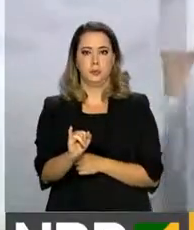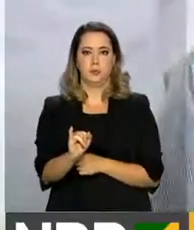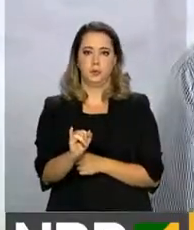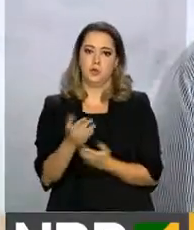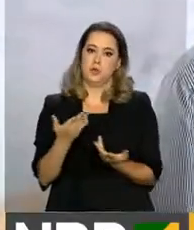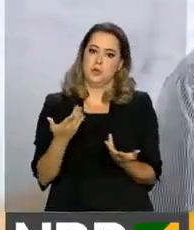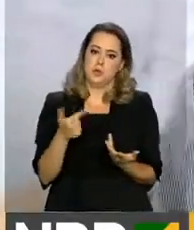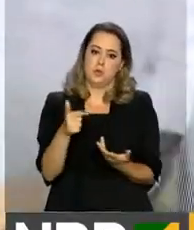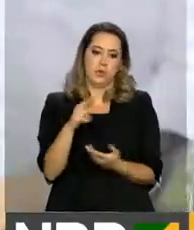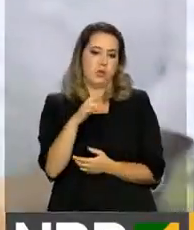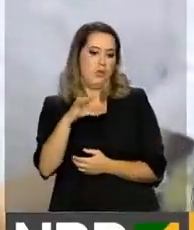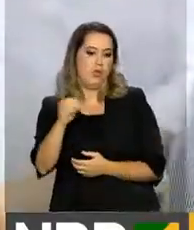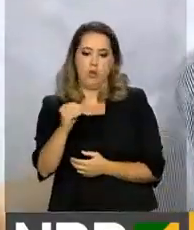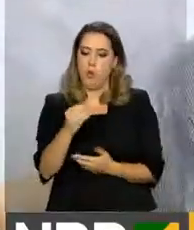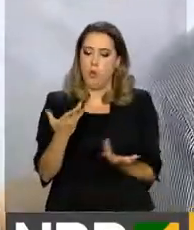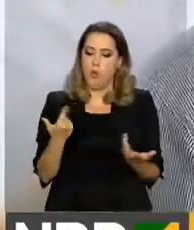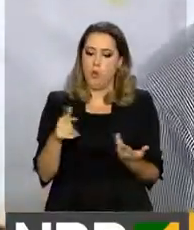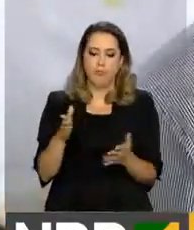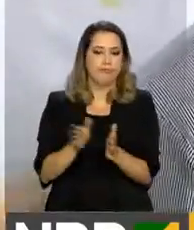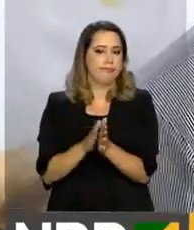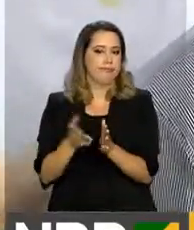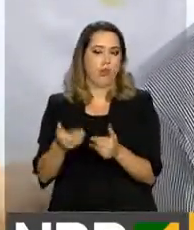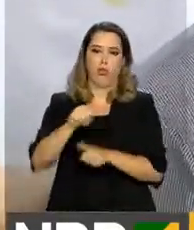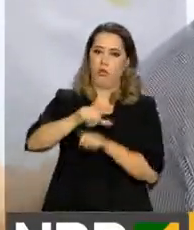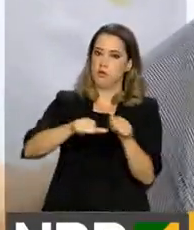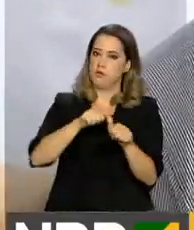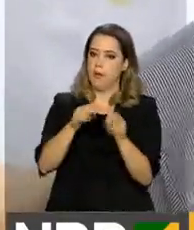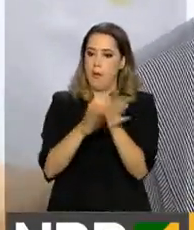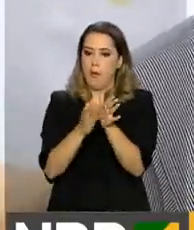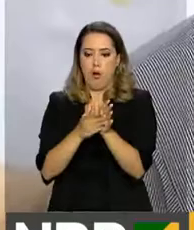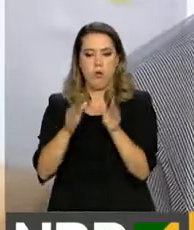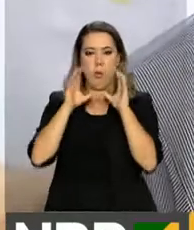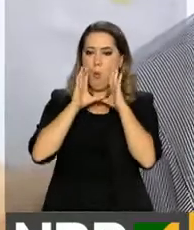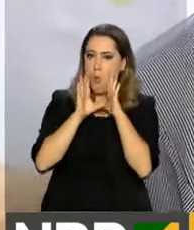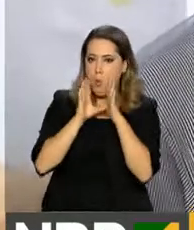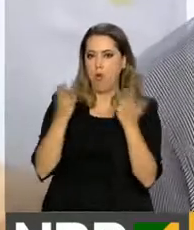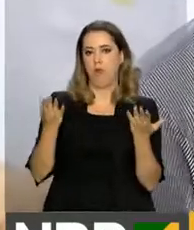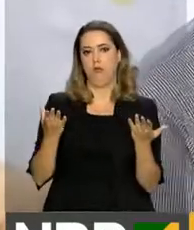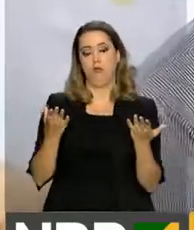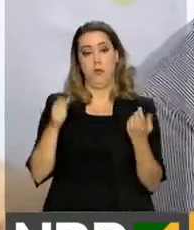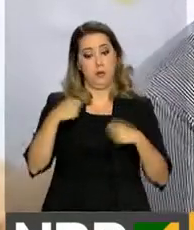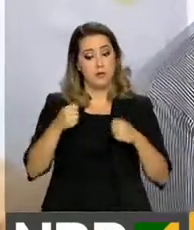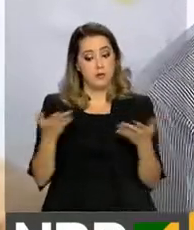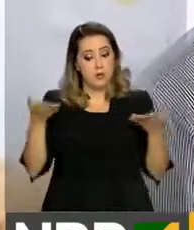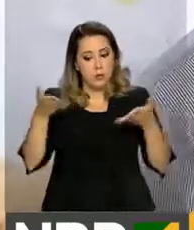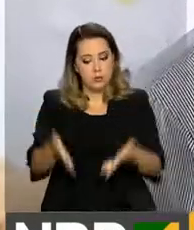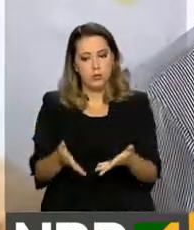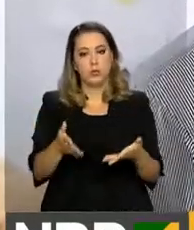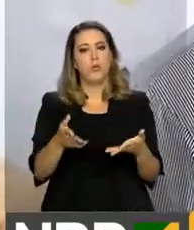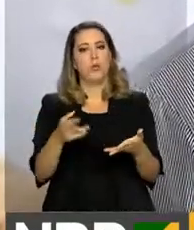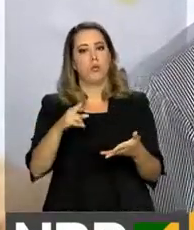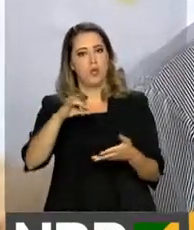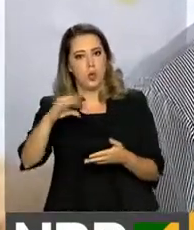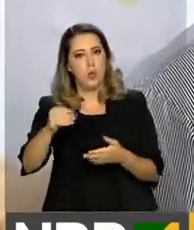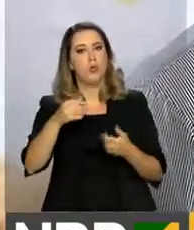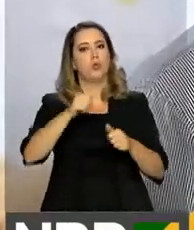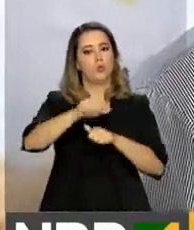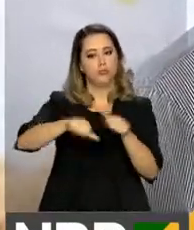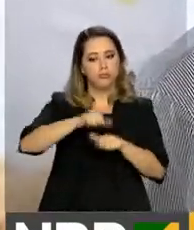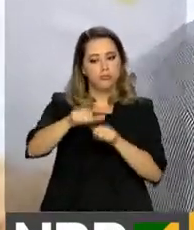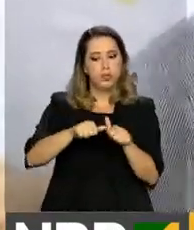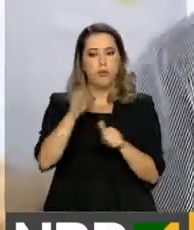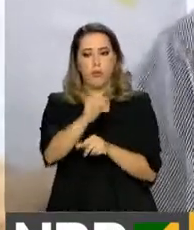isso não for feito, os aplausos viram vários. Mas foi um grande prazer que eu pude estar aqui na propriedade do Roberto Clabin